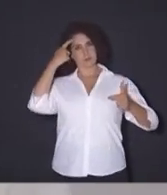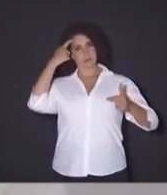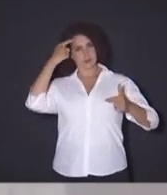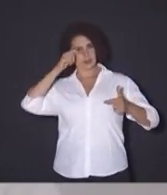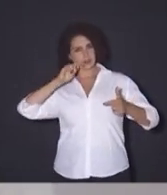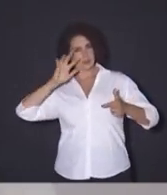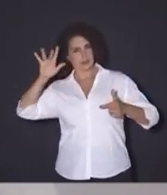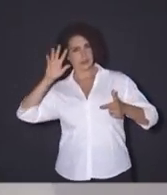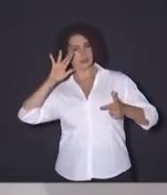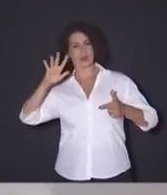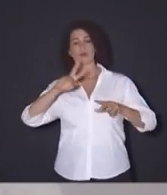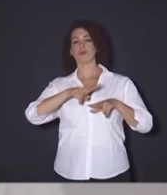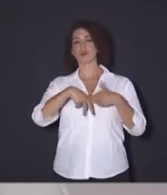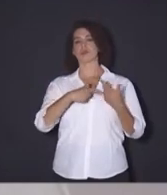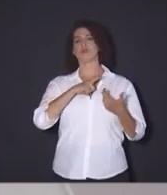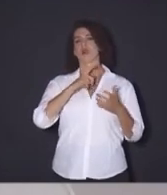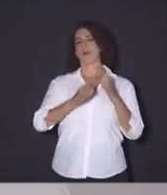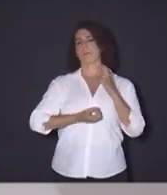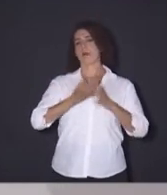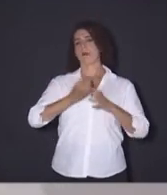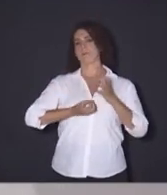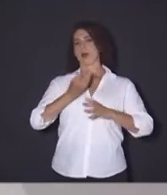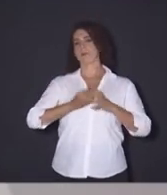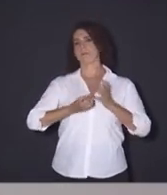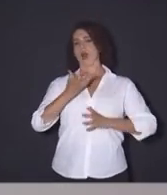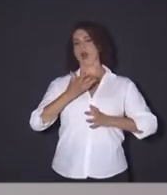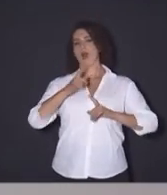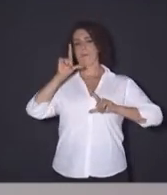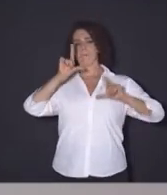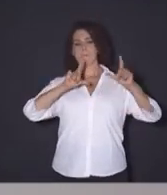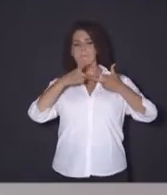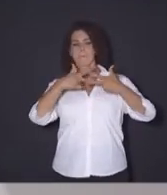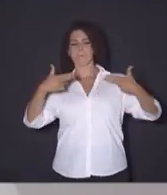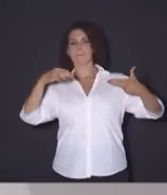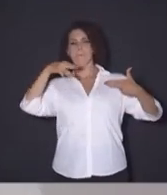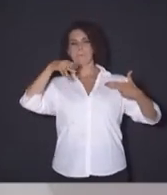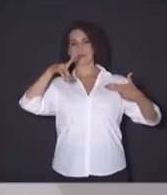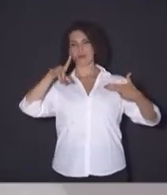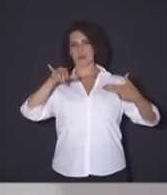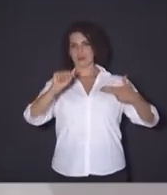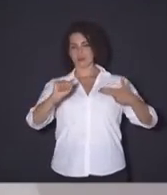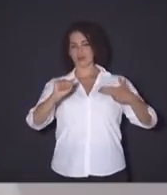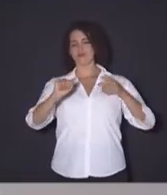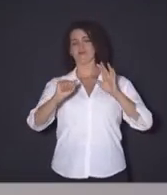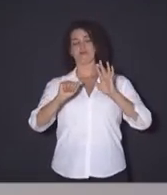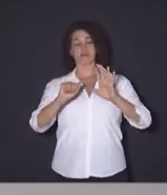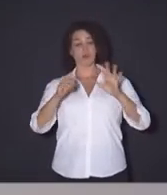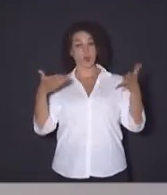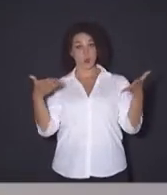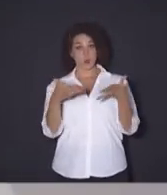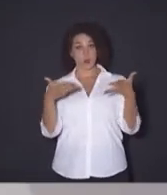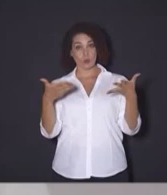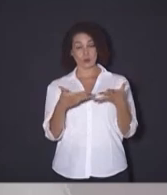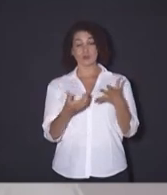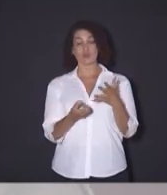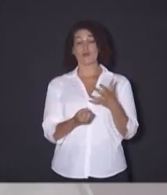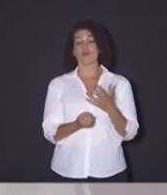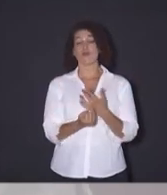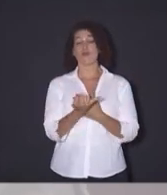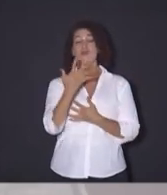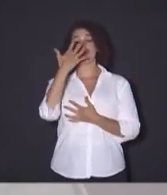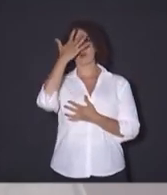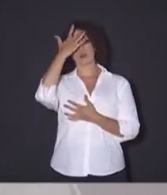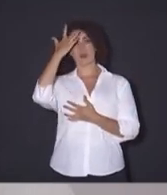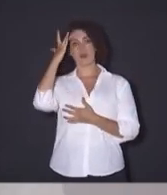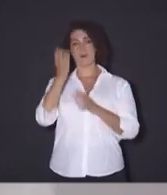tem tantas produções de mídia e aí o retorno para a questão da mídia livre hoje muita gente produzindo mas essa